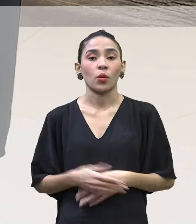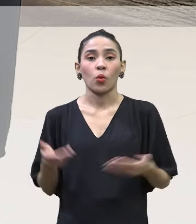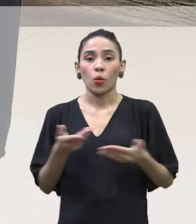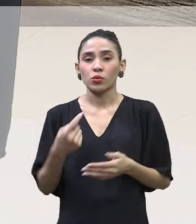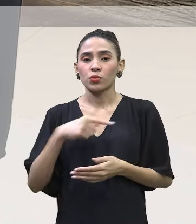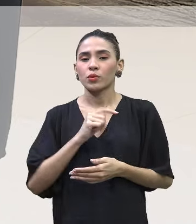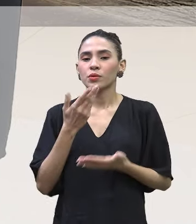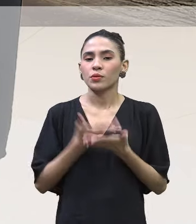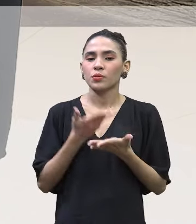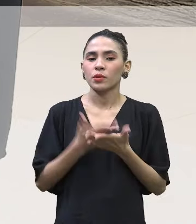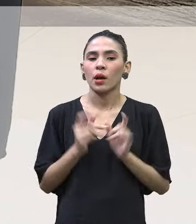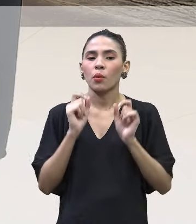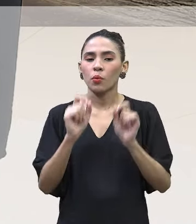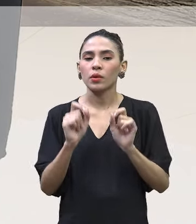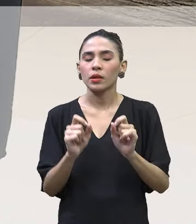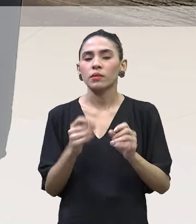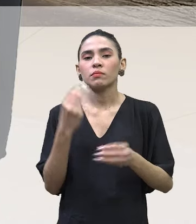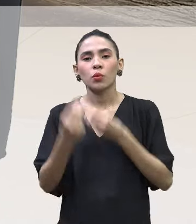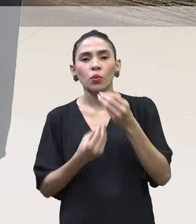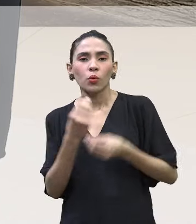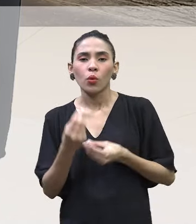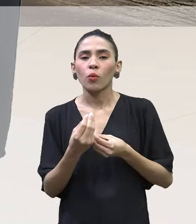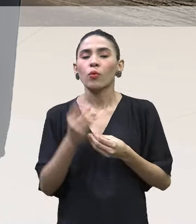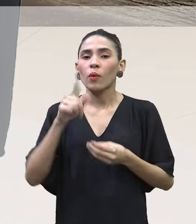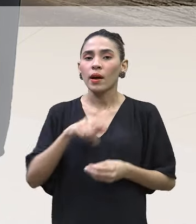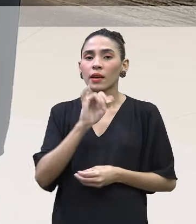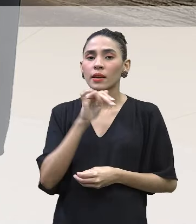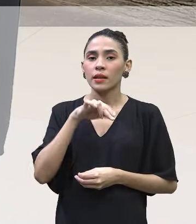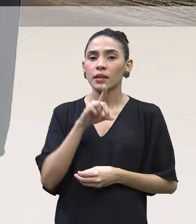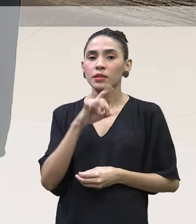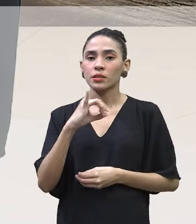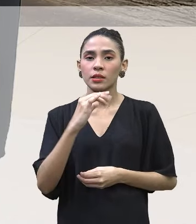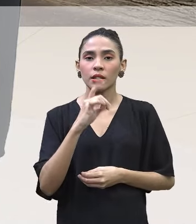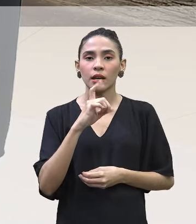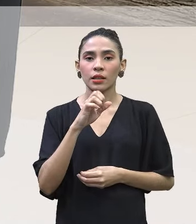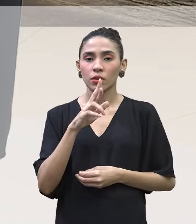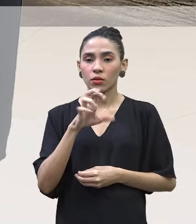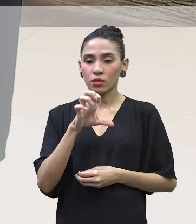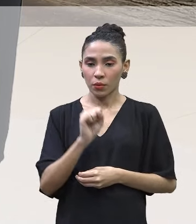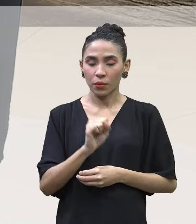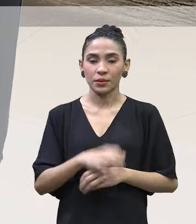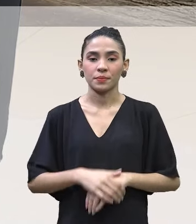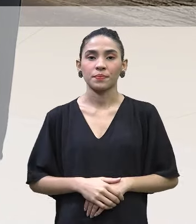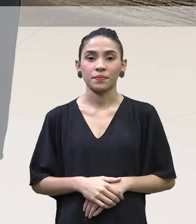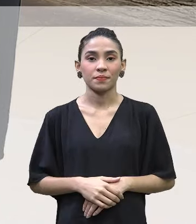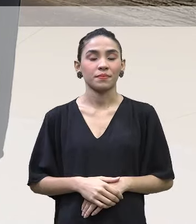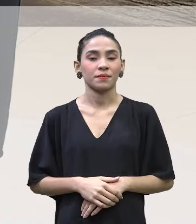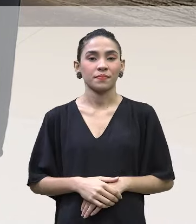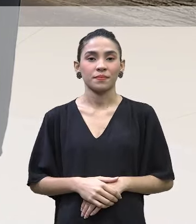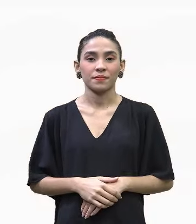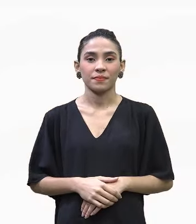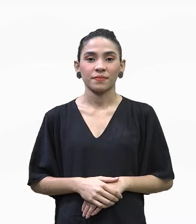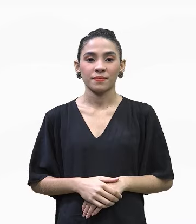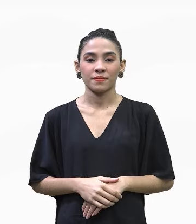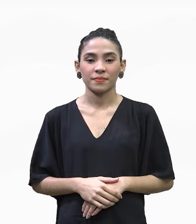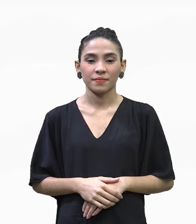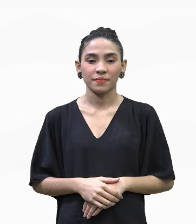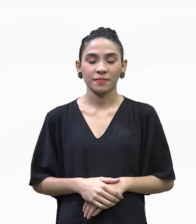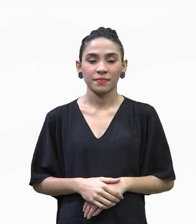explorar o que são e como funcion esses indicadores Então vem com a gente não sai não vem com a gente para essa